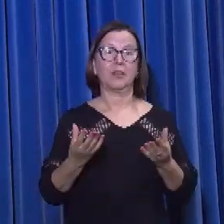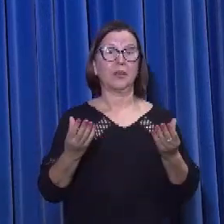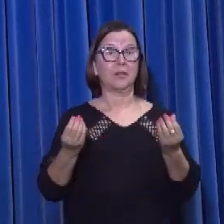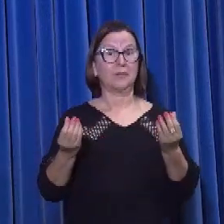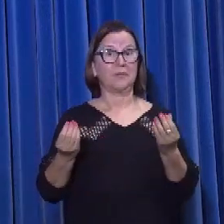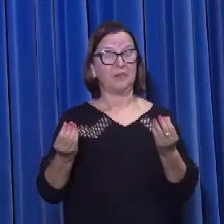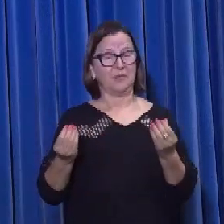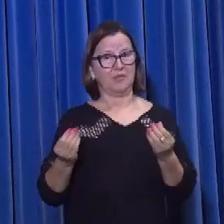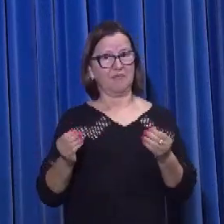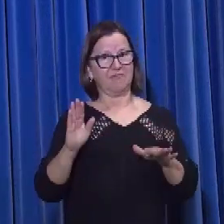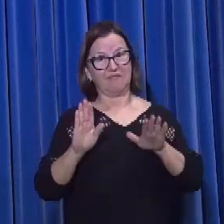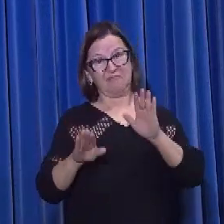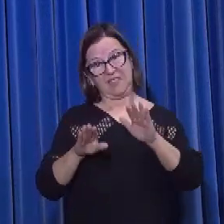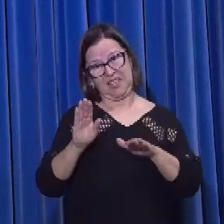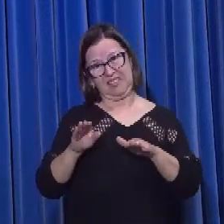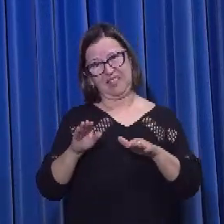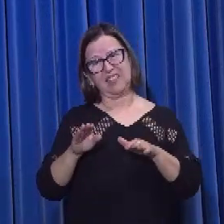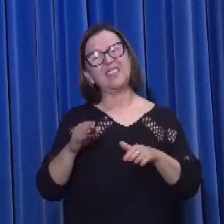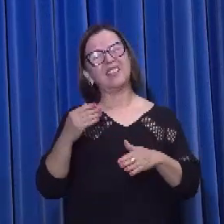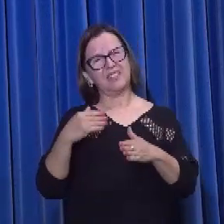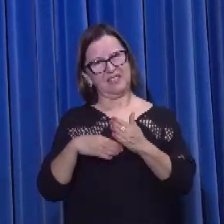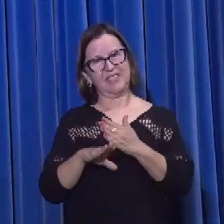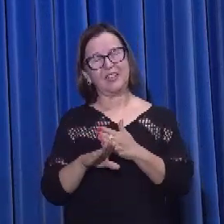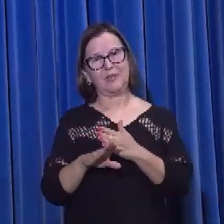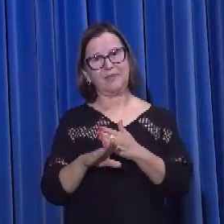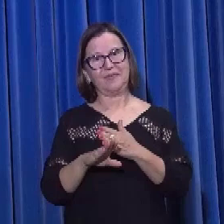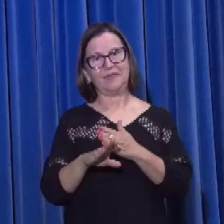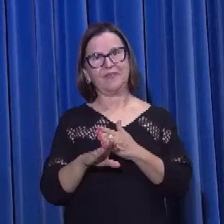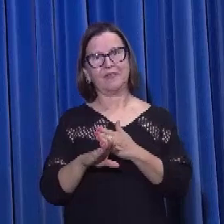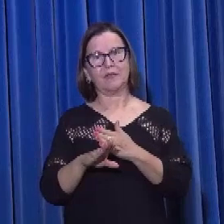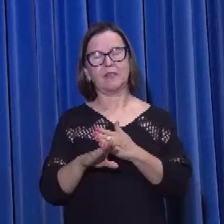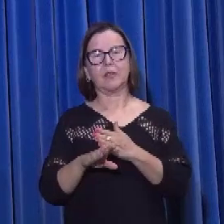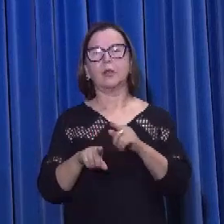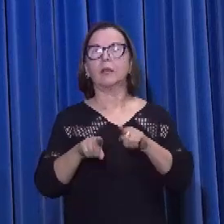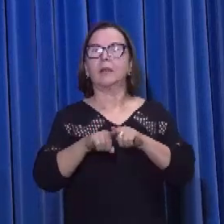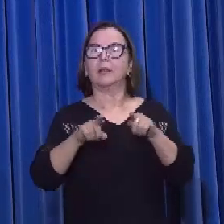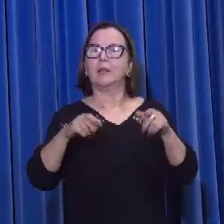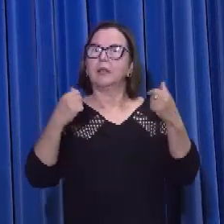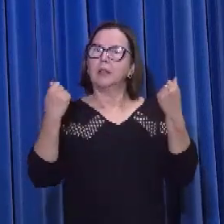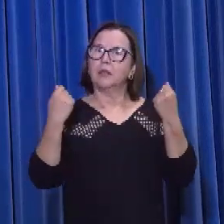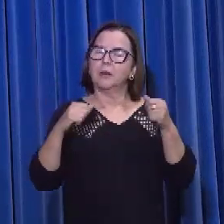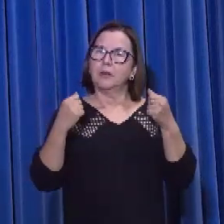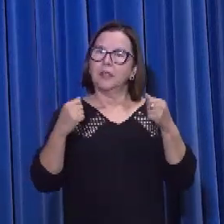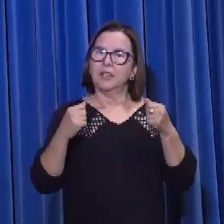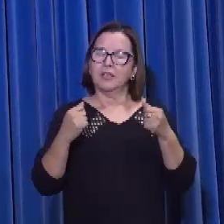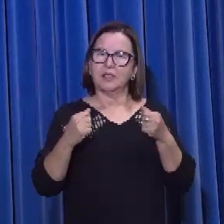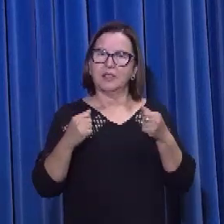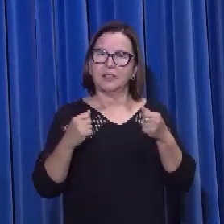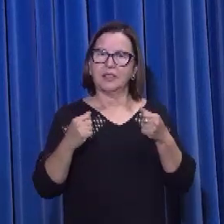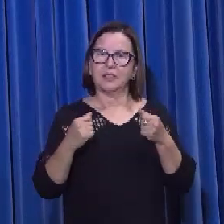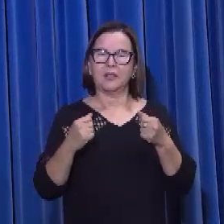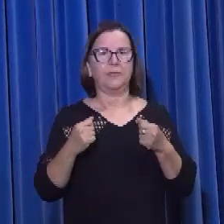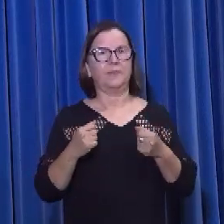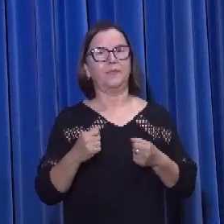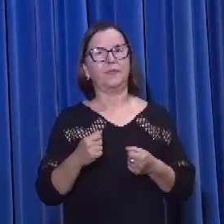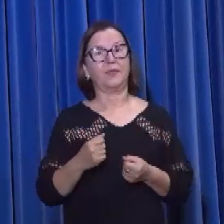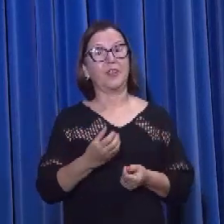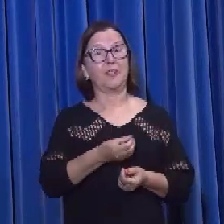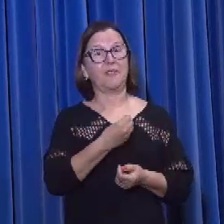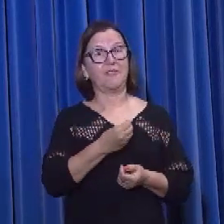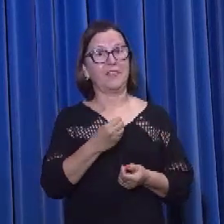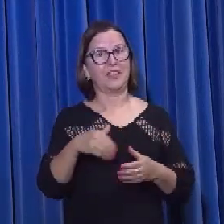às vezes até vão. Mas eles precisam de uma ressuscitação, espiritualmente